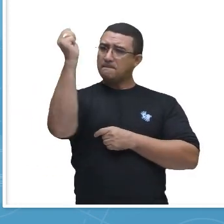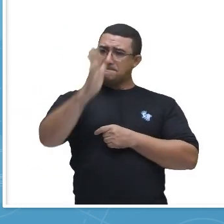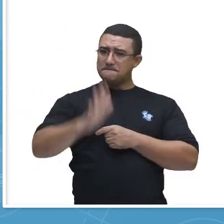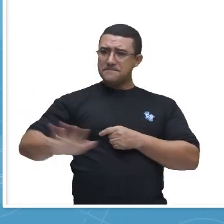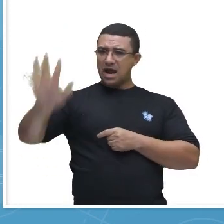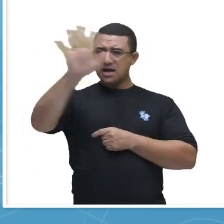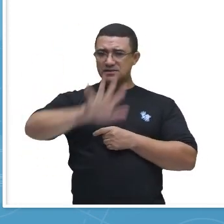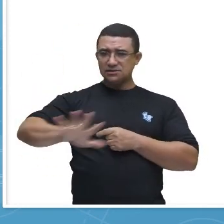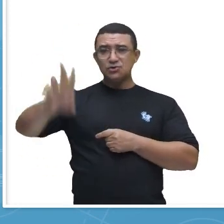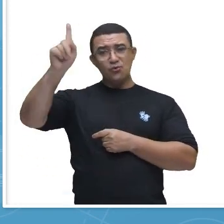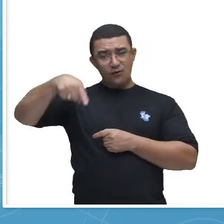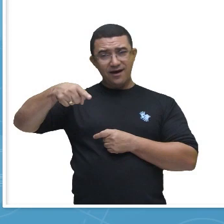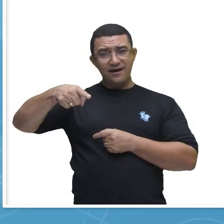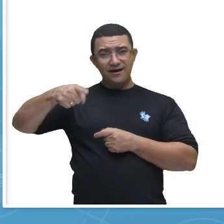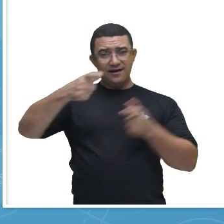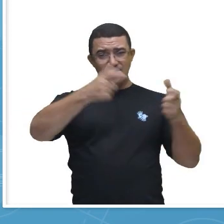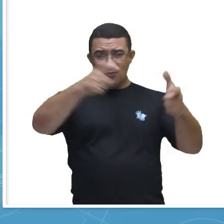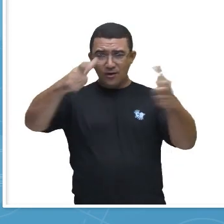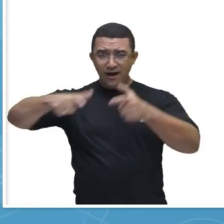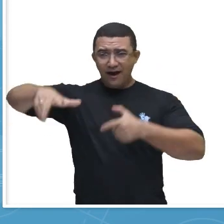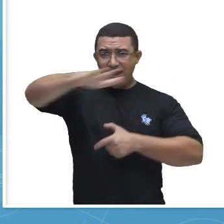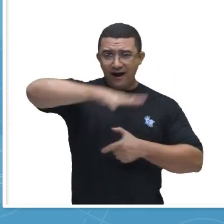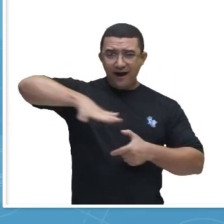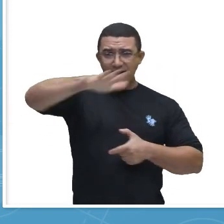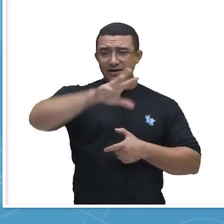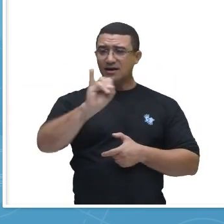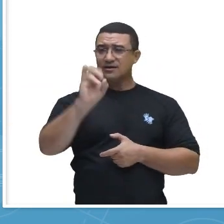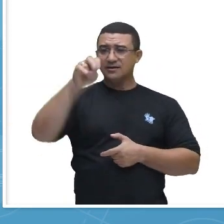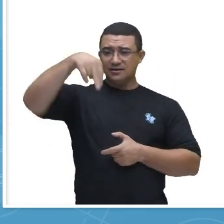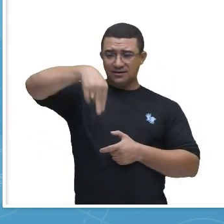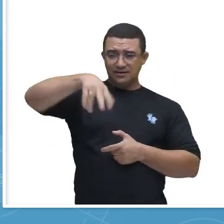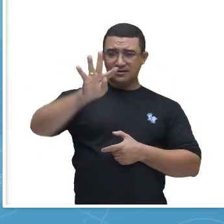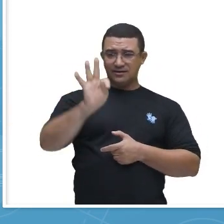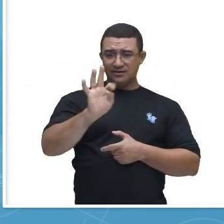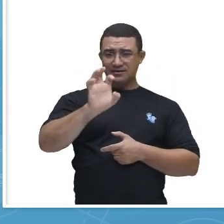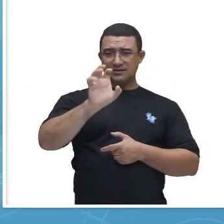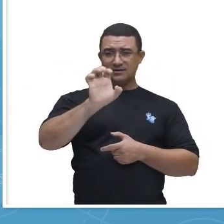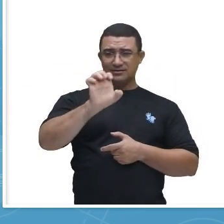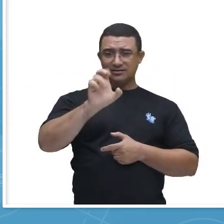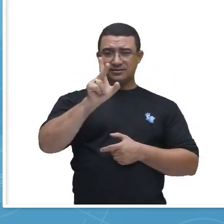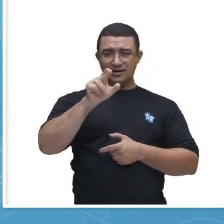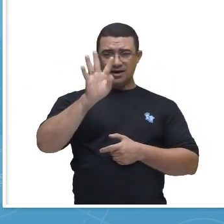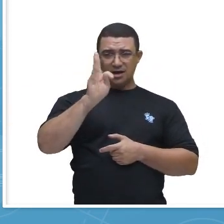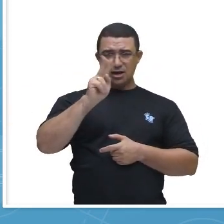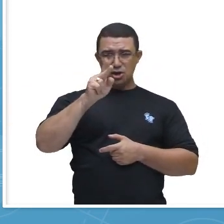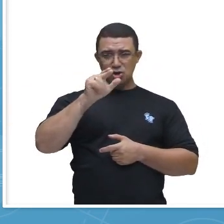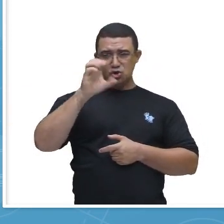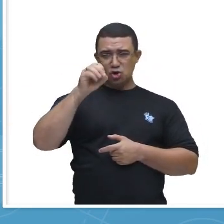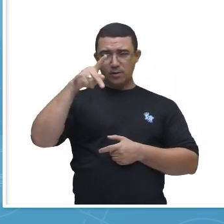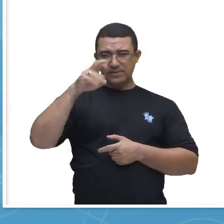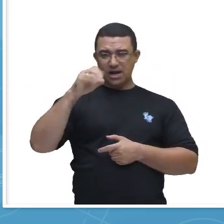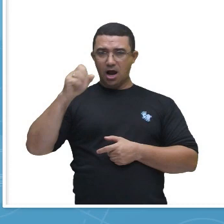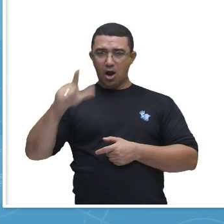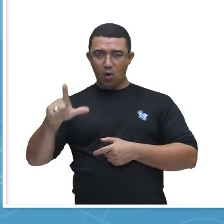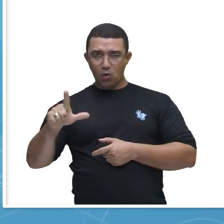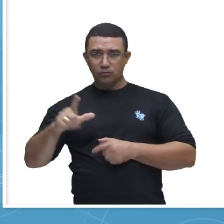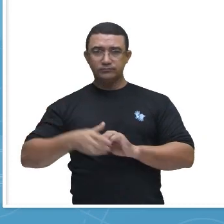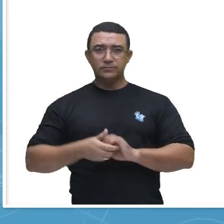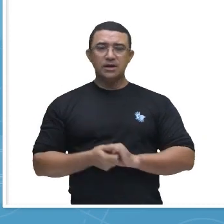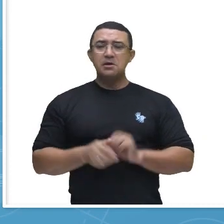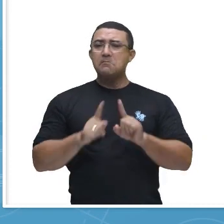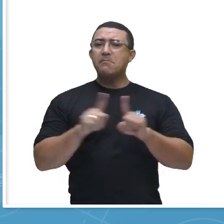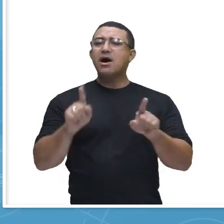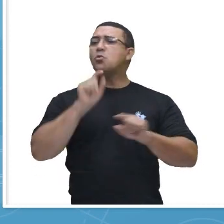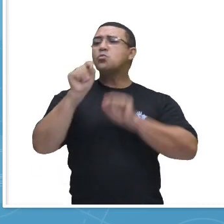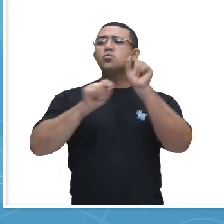na zona intertropical, tá bom? Lembra lá da música, moro num país tropical, beleza. Só que o que que